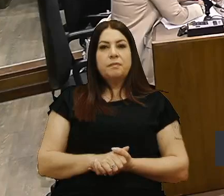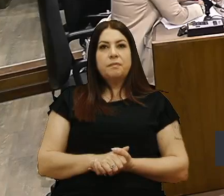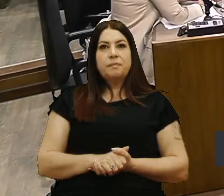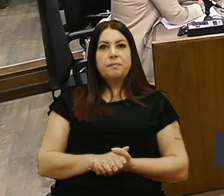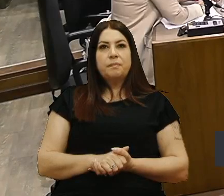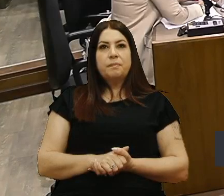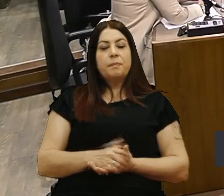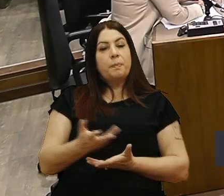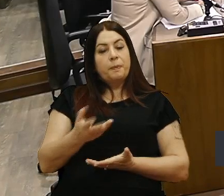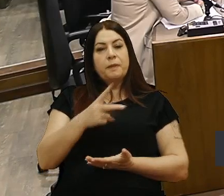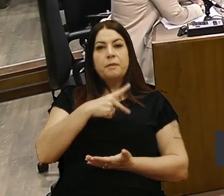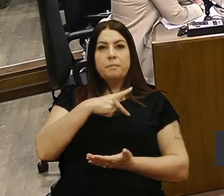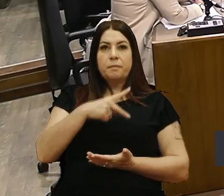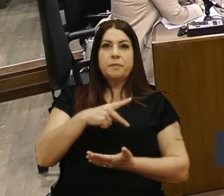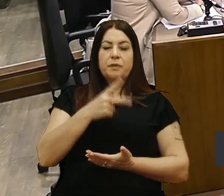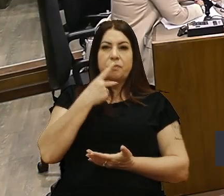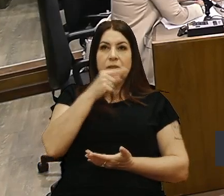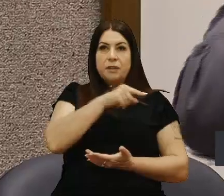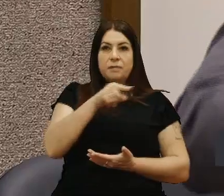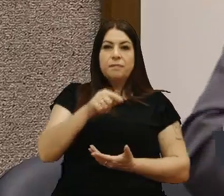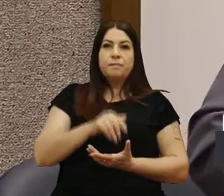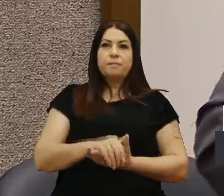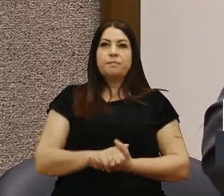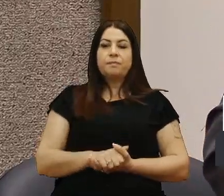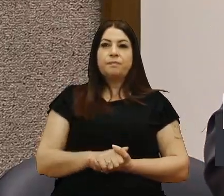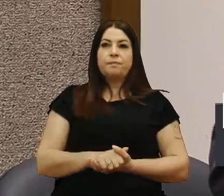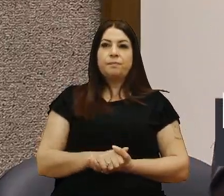Só quero reiterar que,